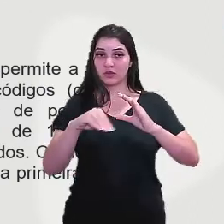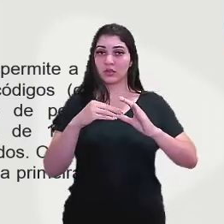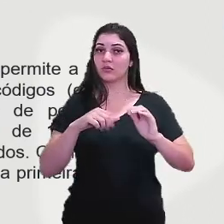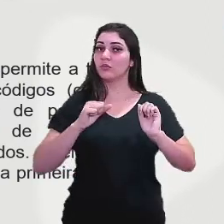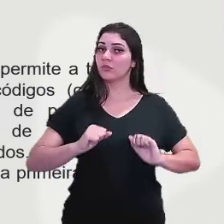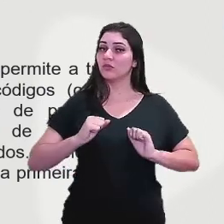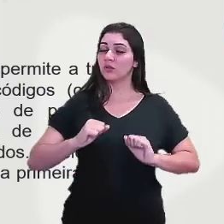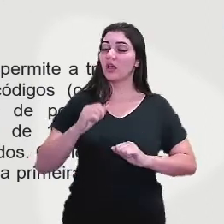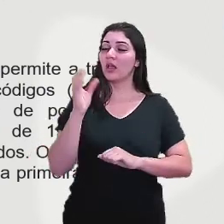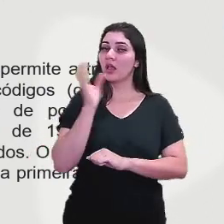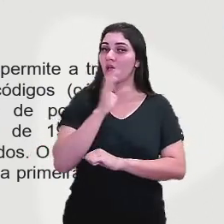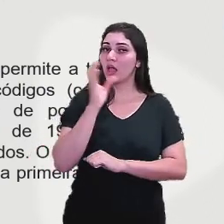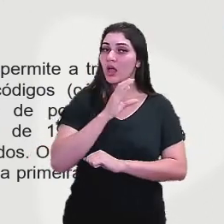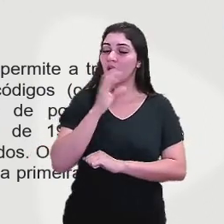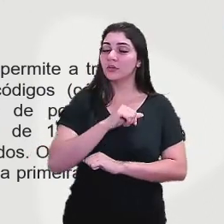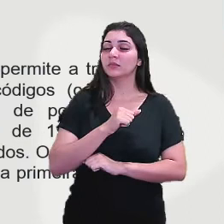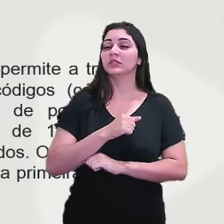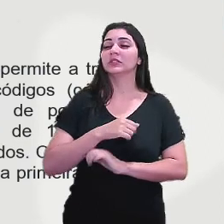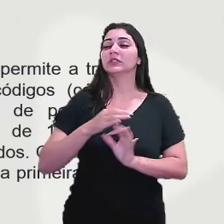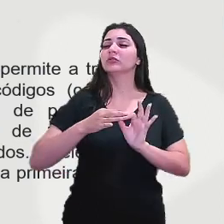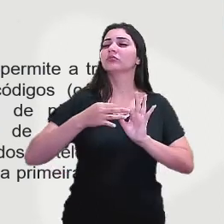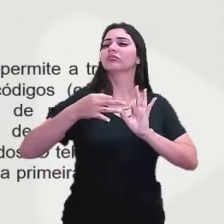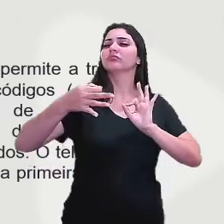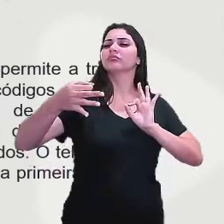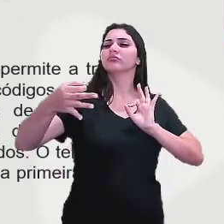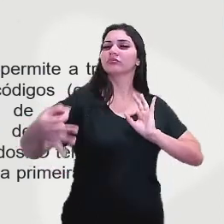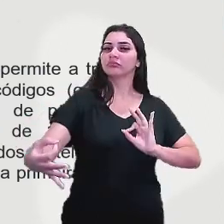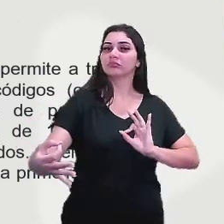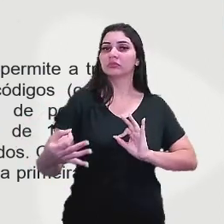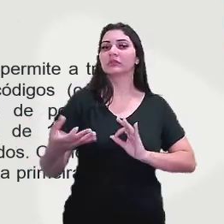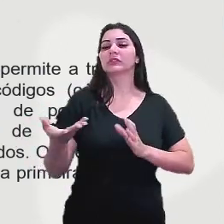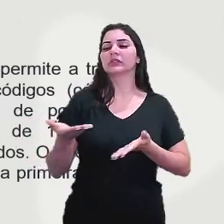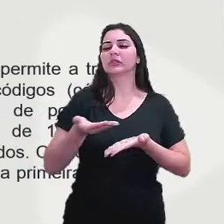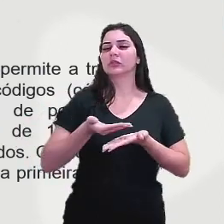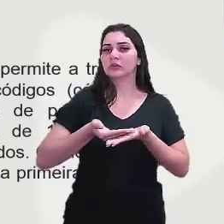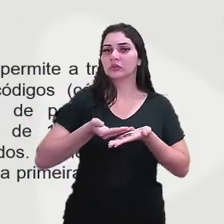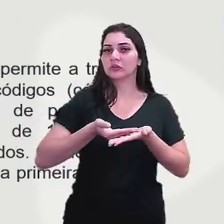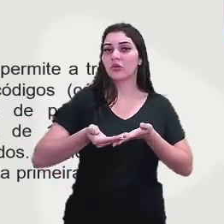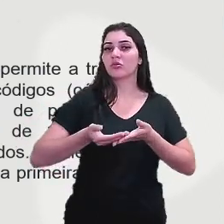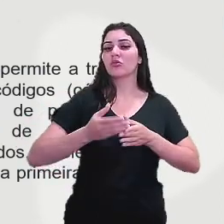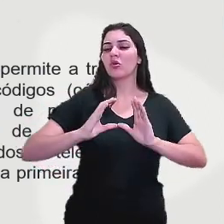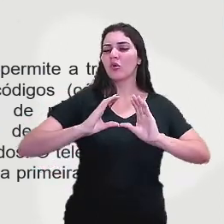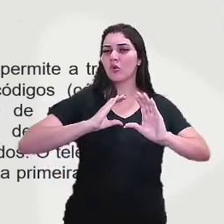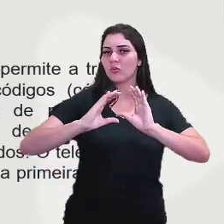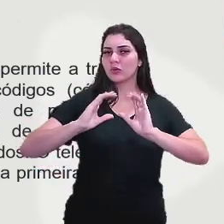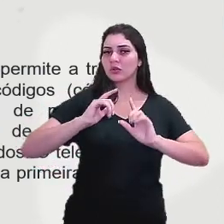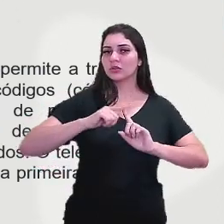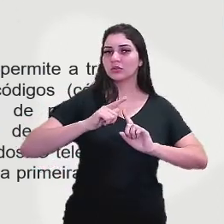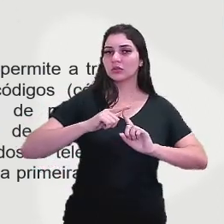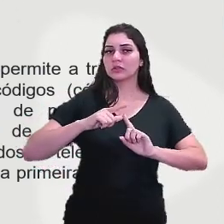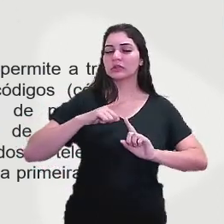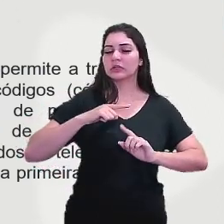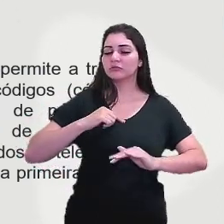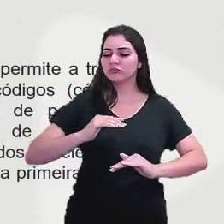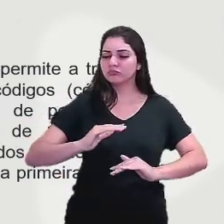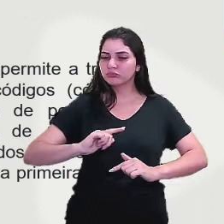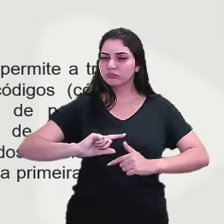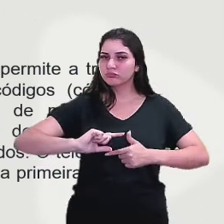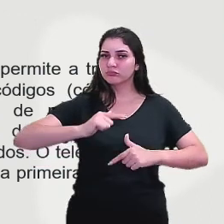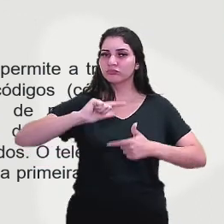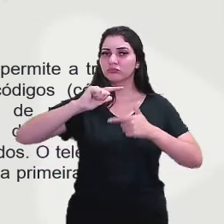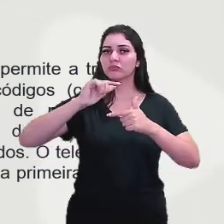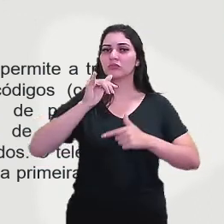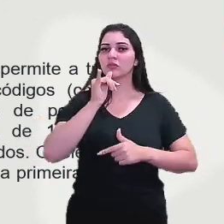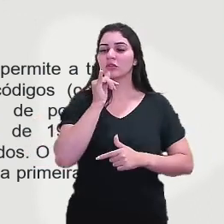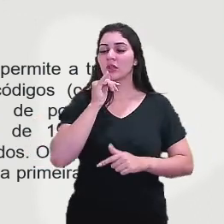rapidez e a partir de longas distâncias. Desde então, os meios de comunicação passaram por grande evolução. A televisão